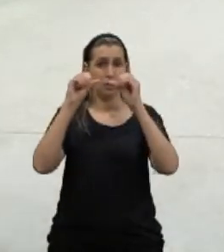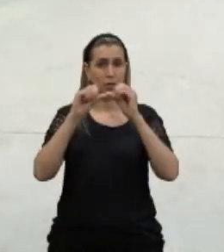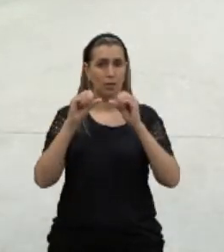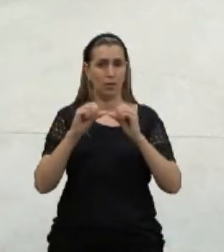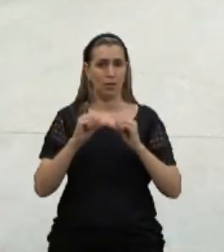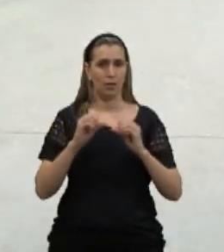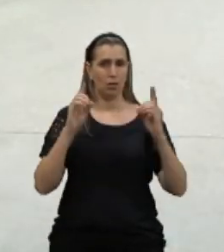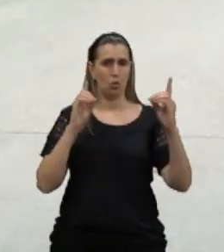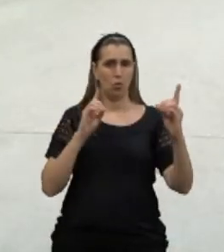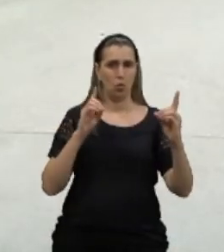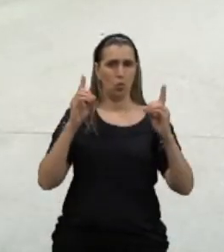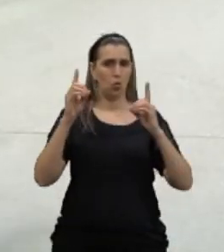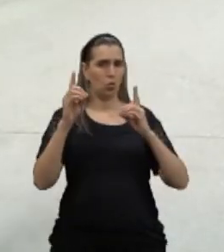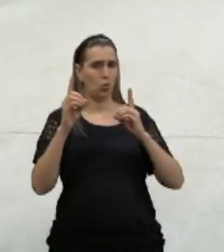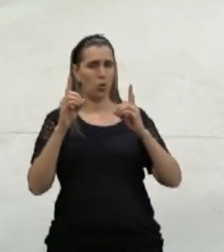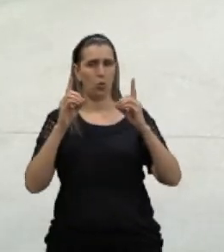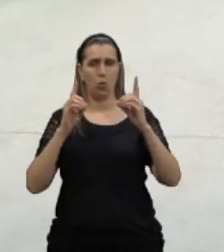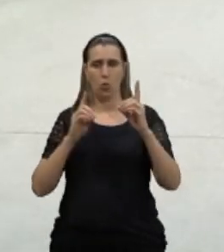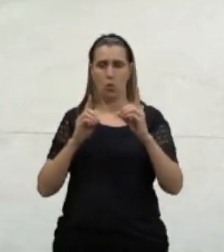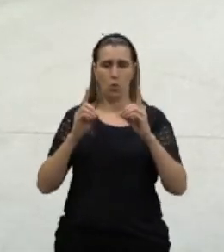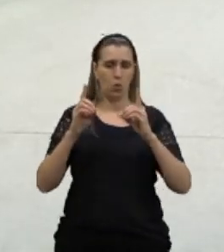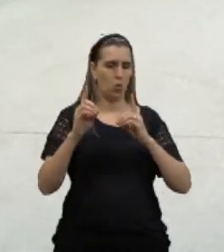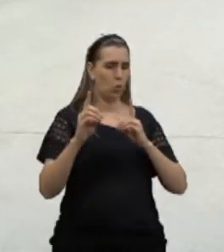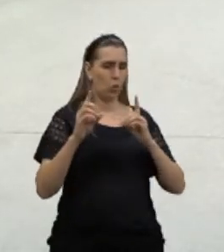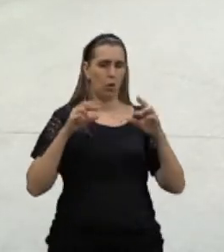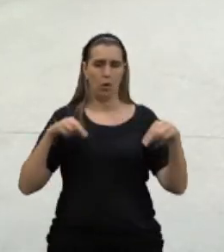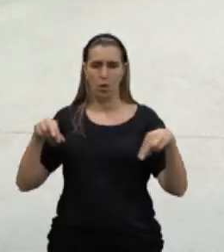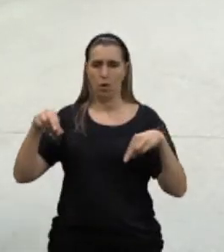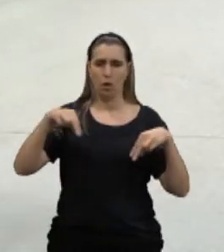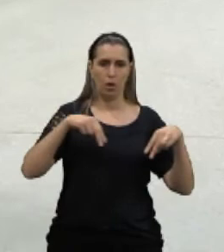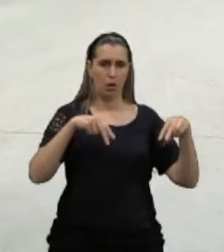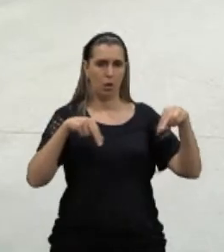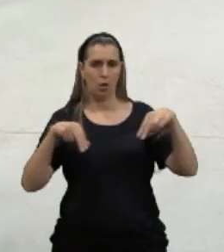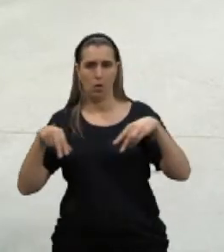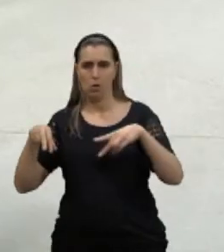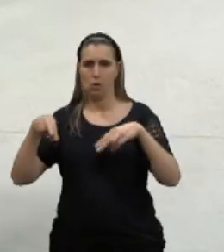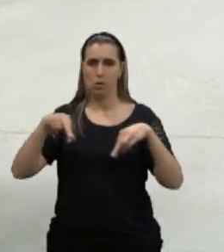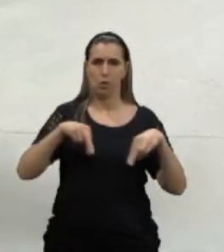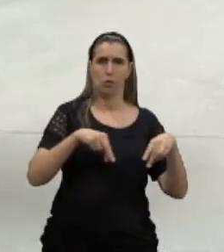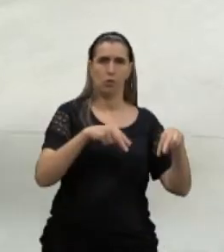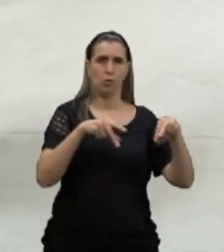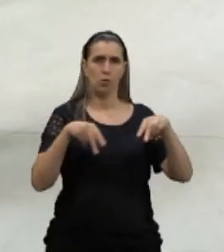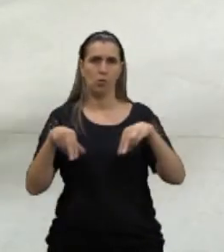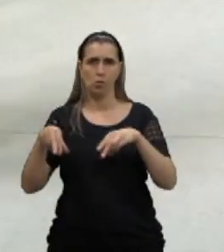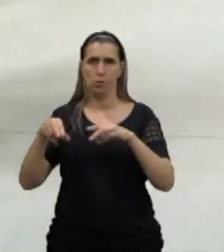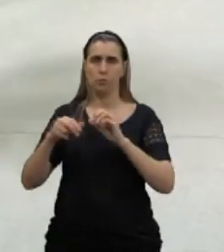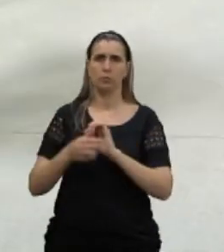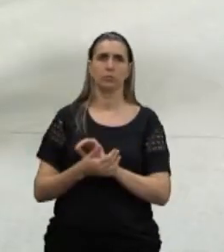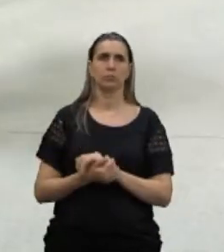simetricamente pensando no colega. Vai caminhando, vai lá. Se movimenta, se movimenta.